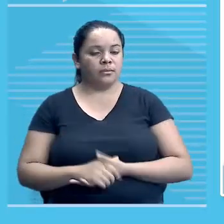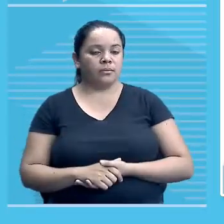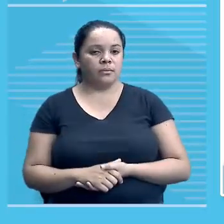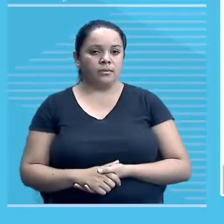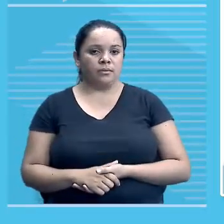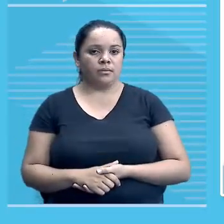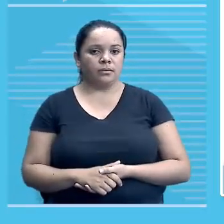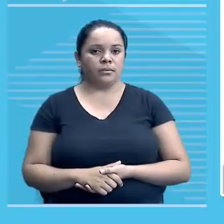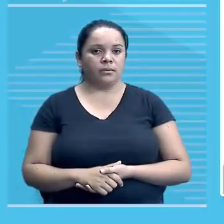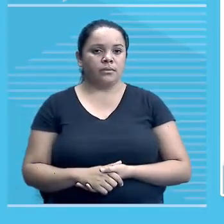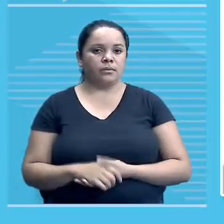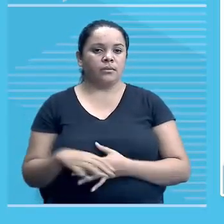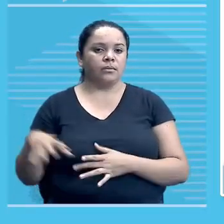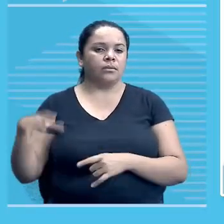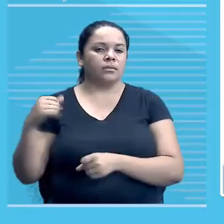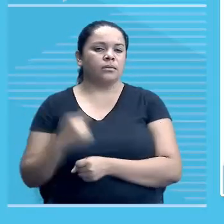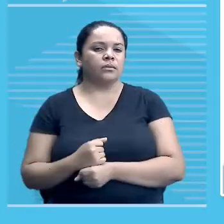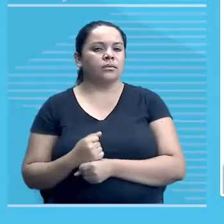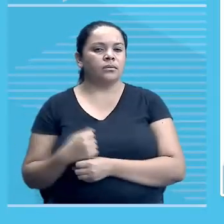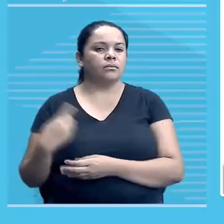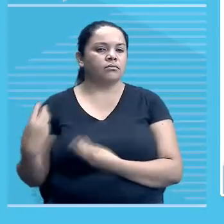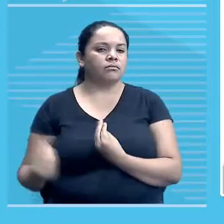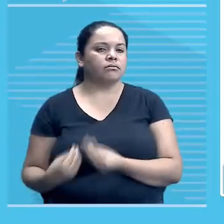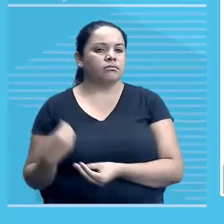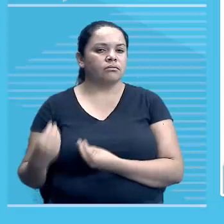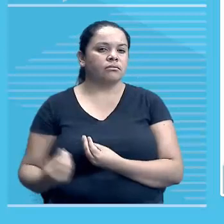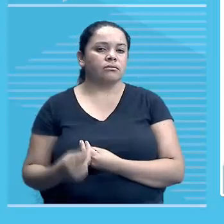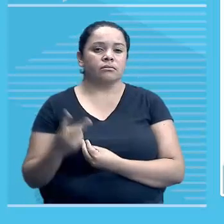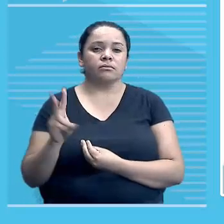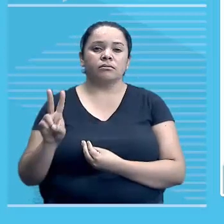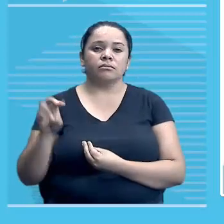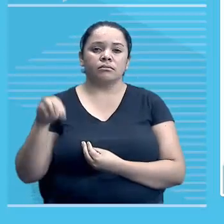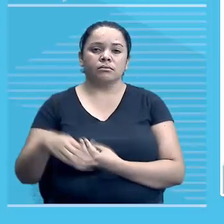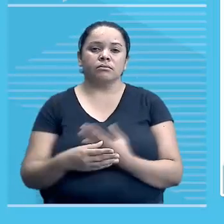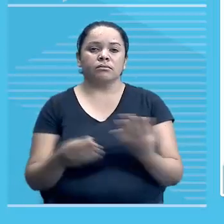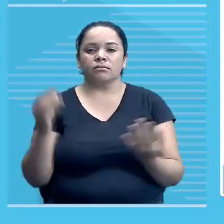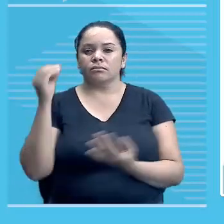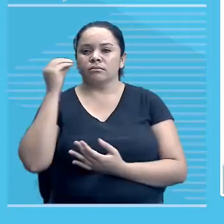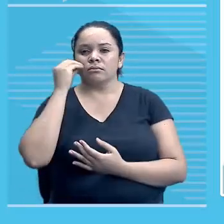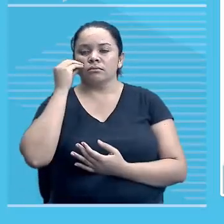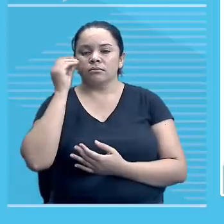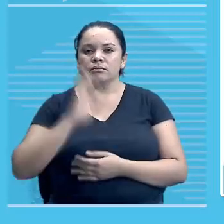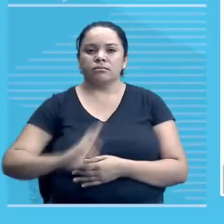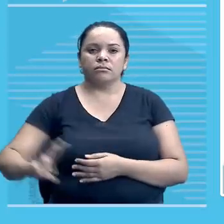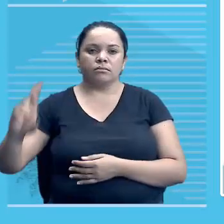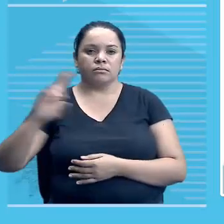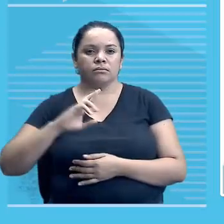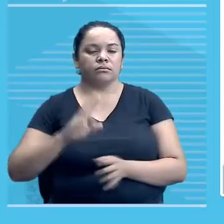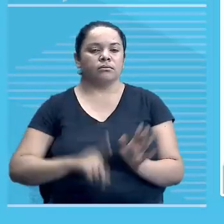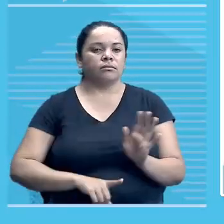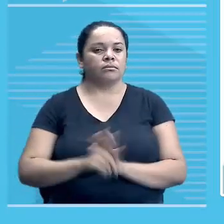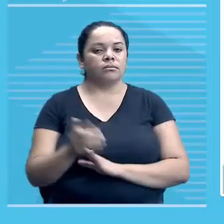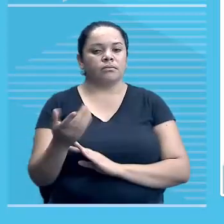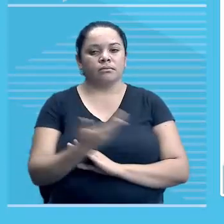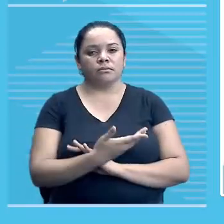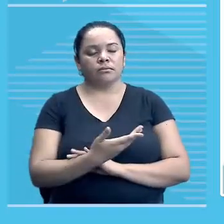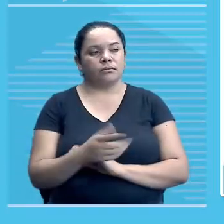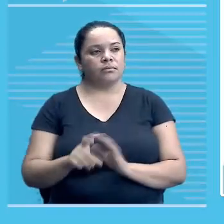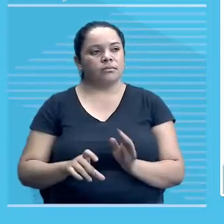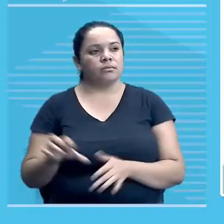quer saber essa soma. Vou dar 2 minutinhos aí para vocês tentar responder a questão